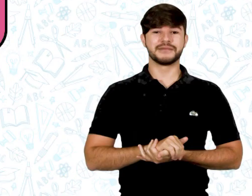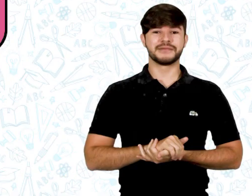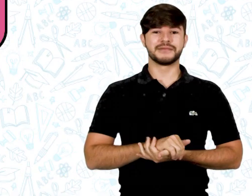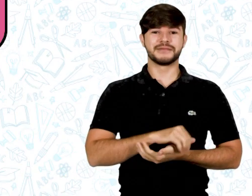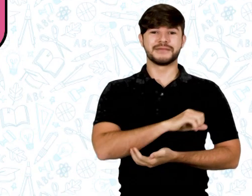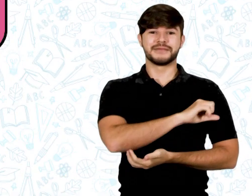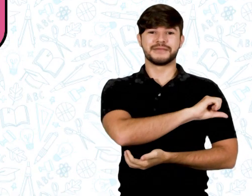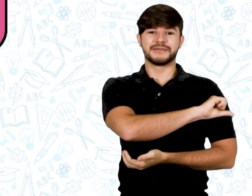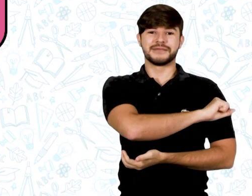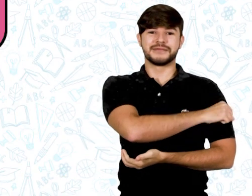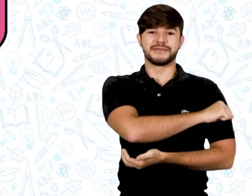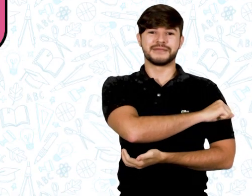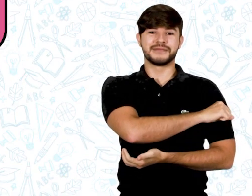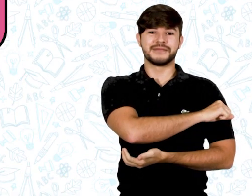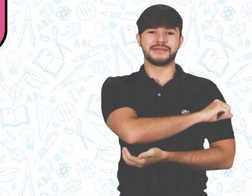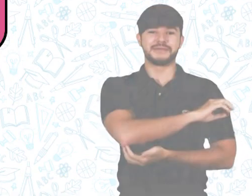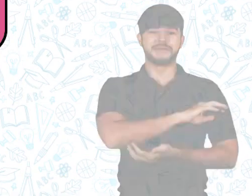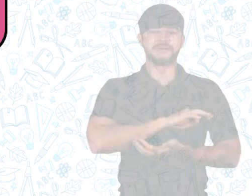de gramática.